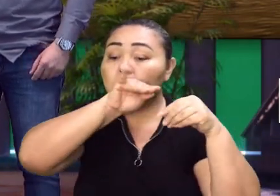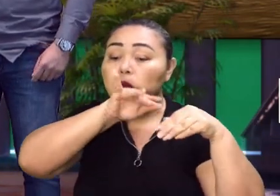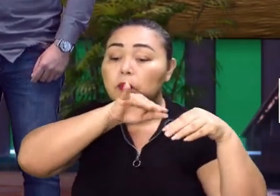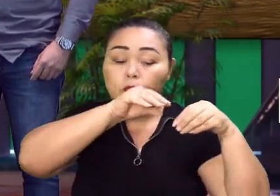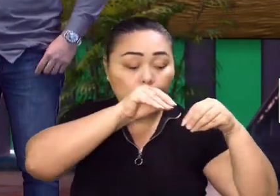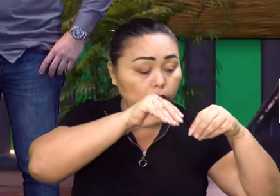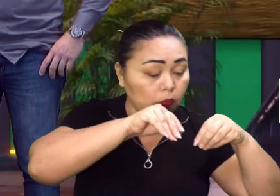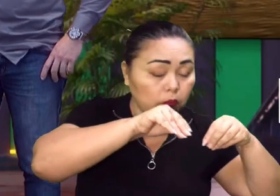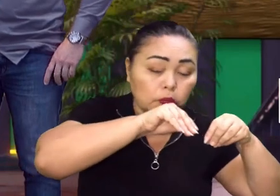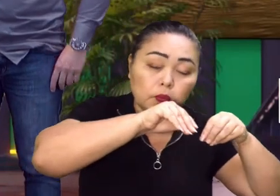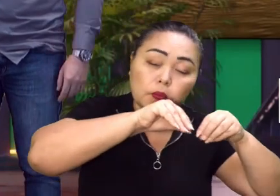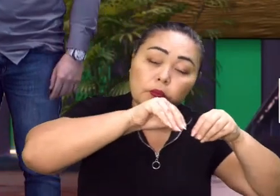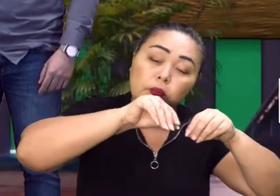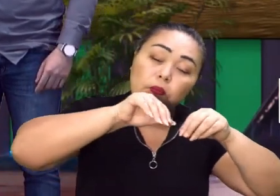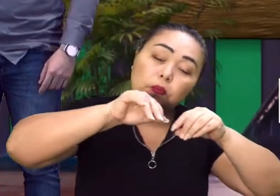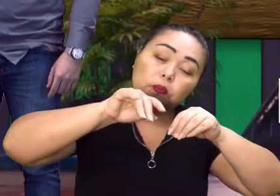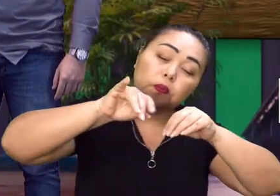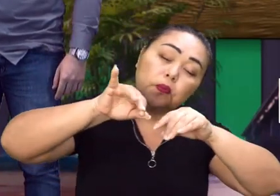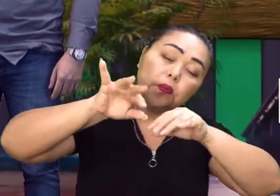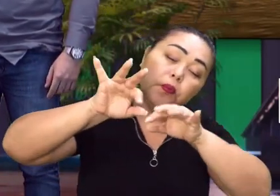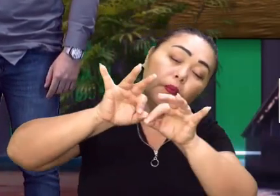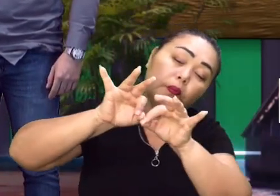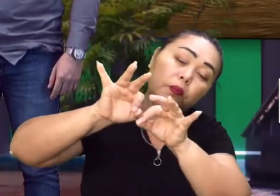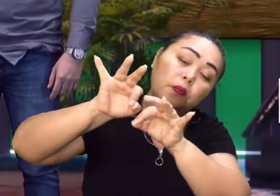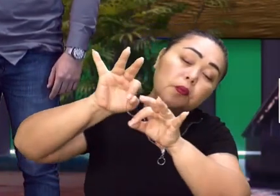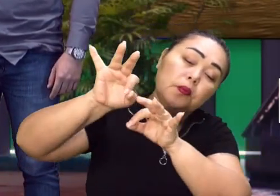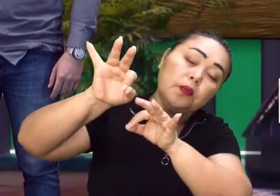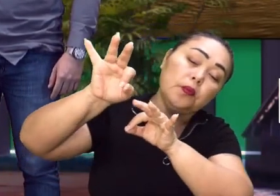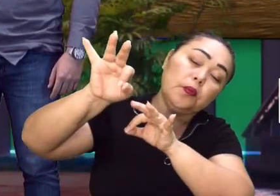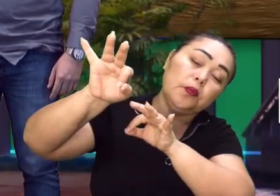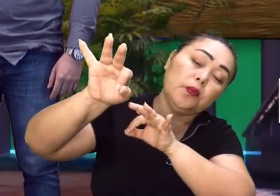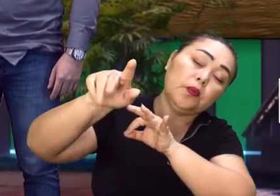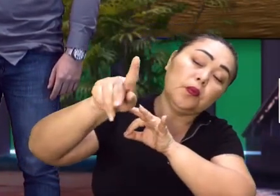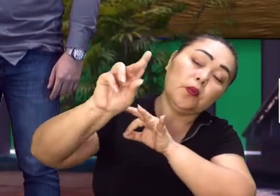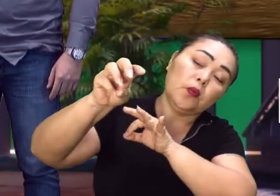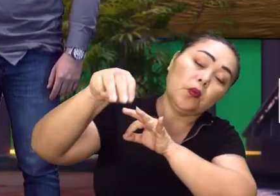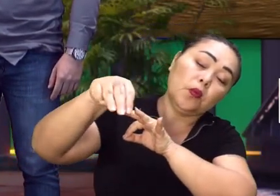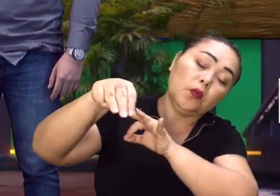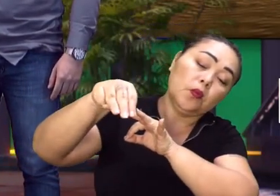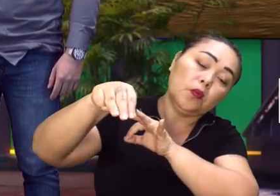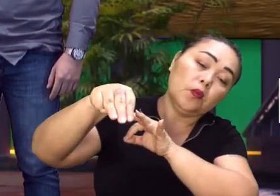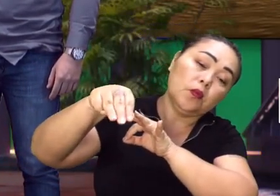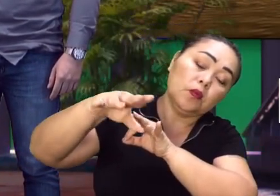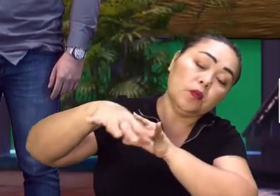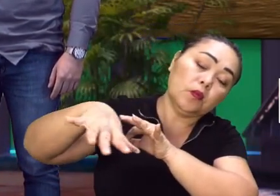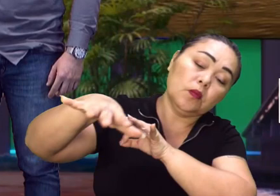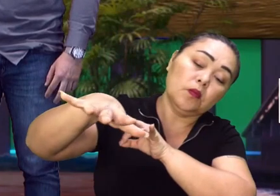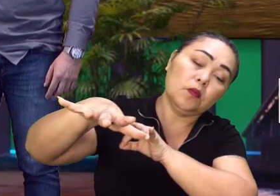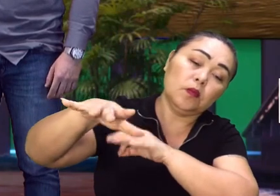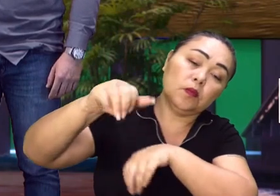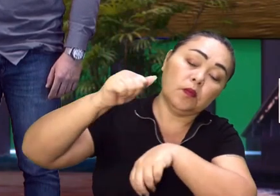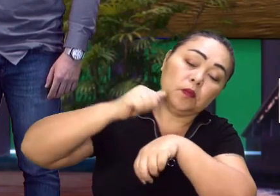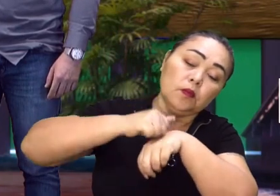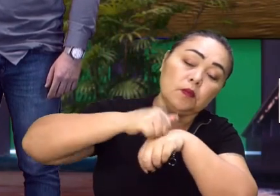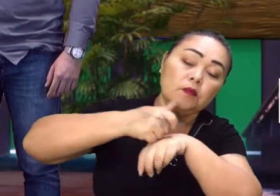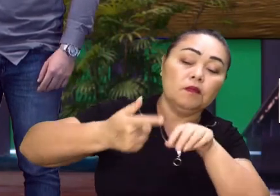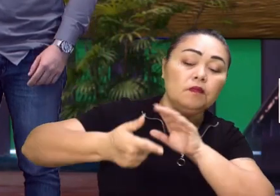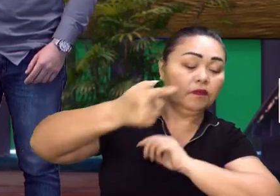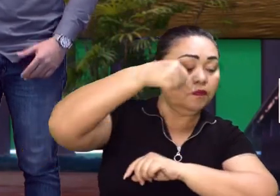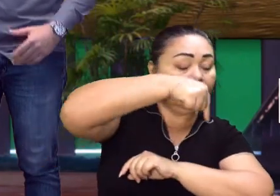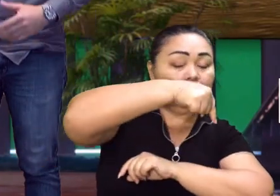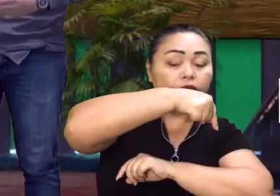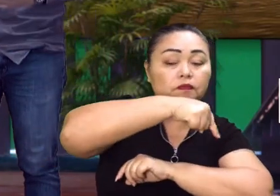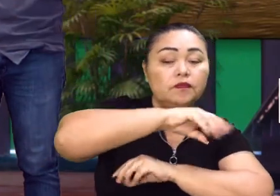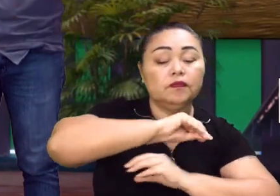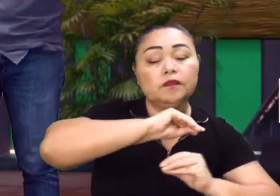para um lugar bem distante às vezes centenas de quilômetros de distância daquela rocha matriz exatamente